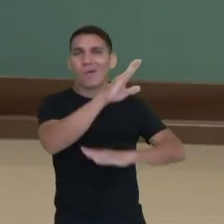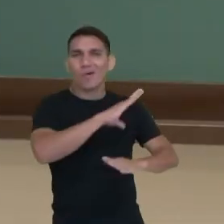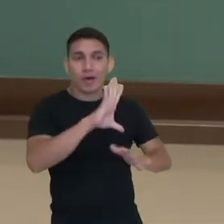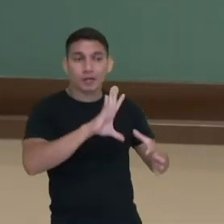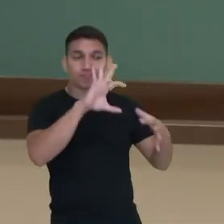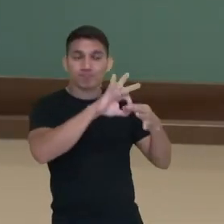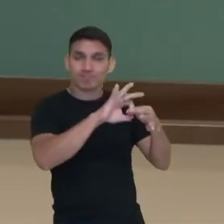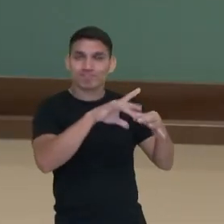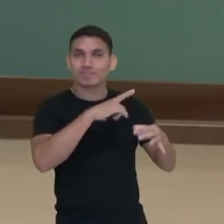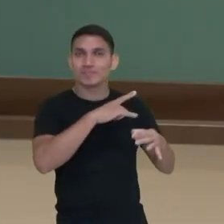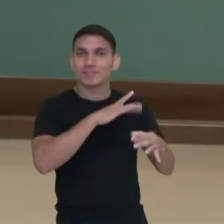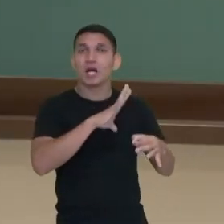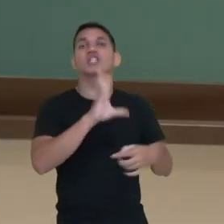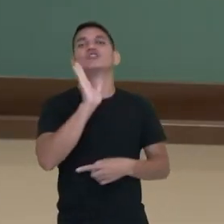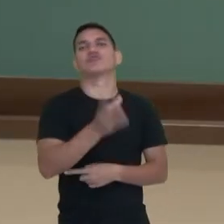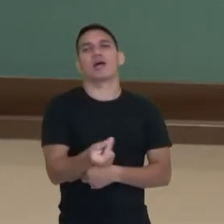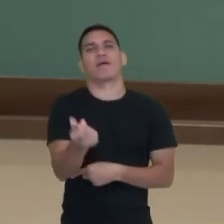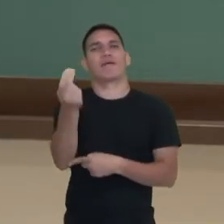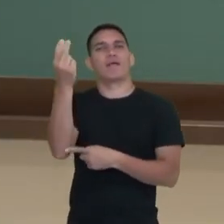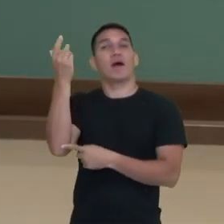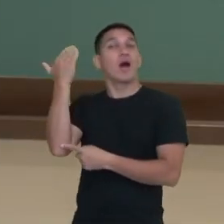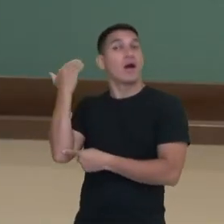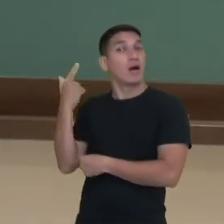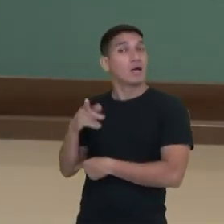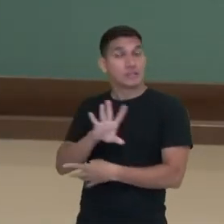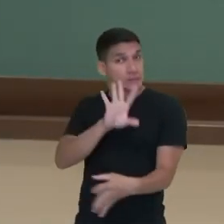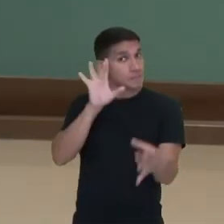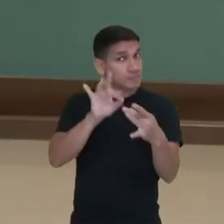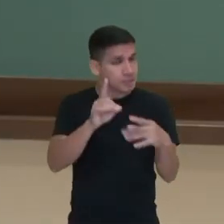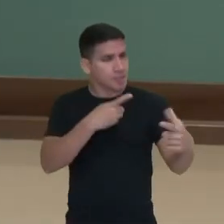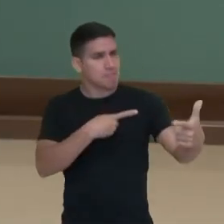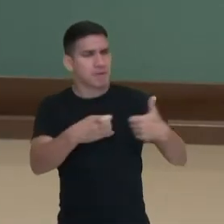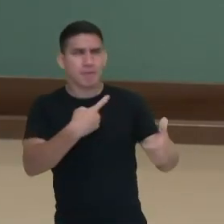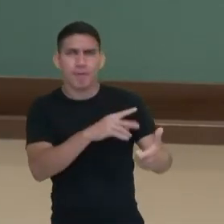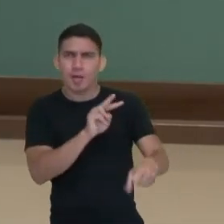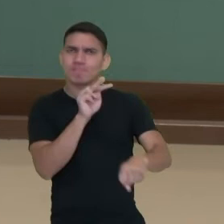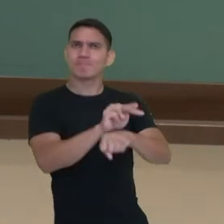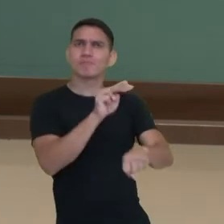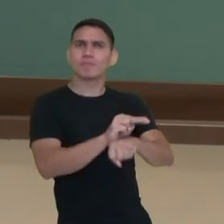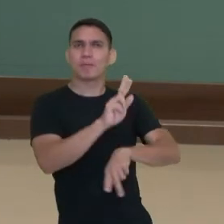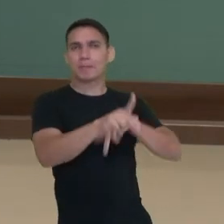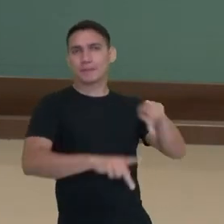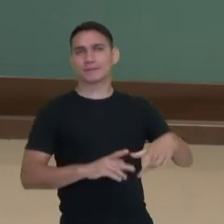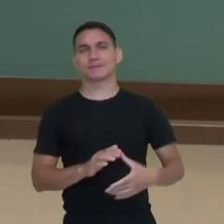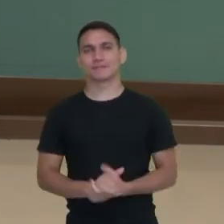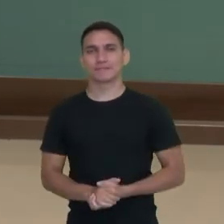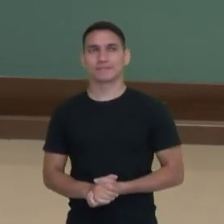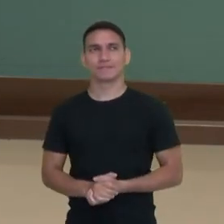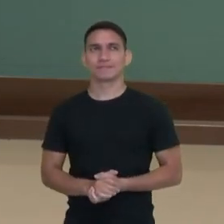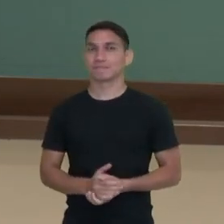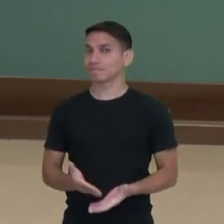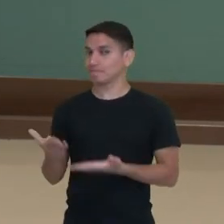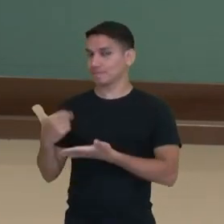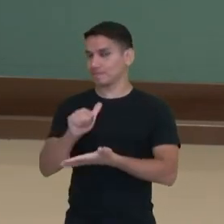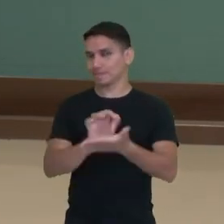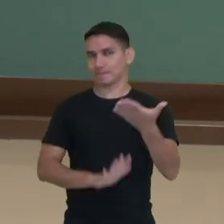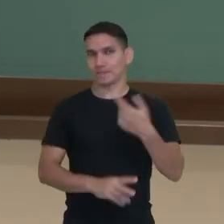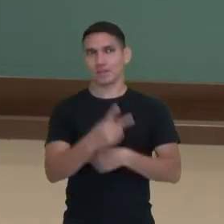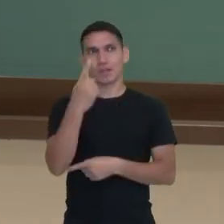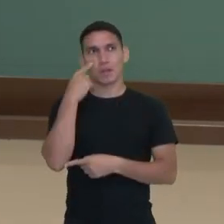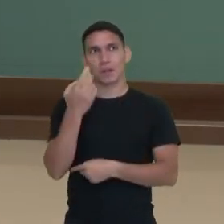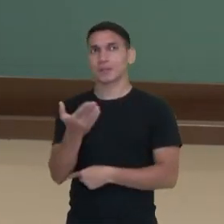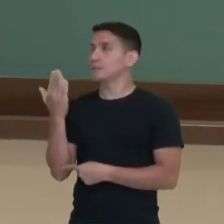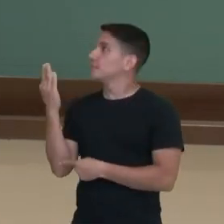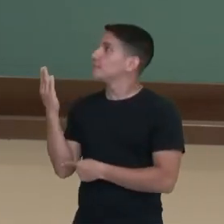artes marciais que já serviram para defender, né, uma nação. Segunda atividade nossa